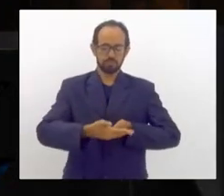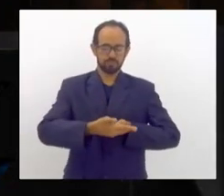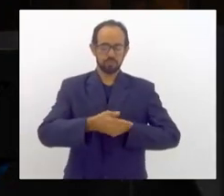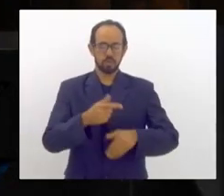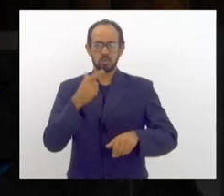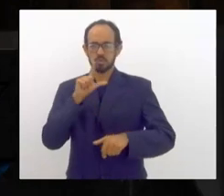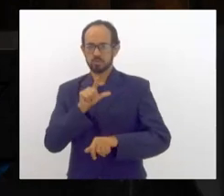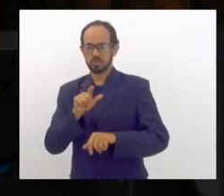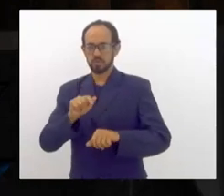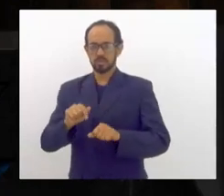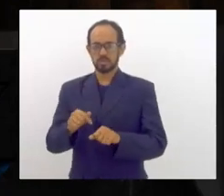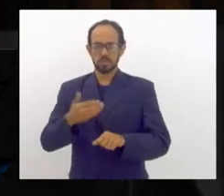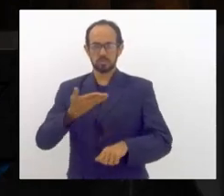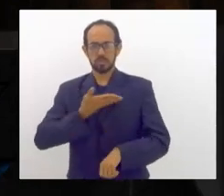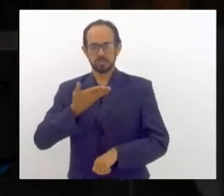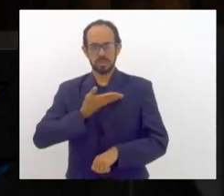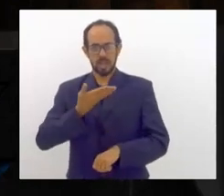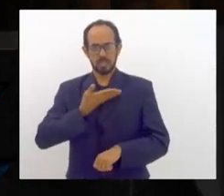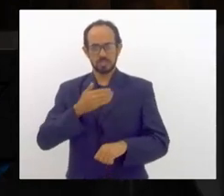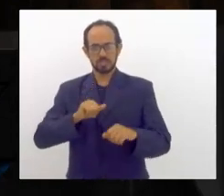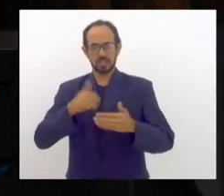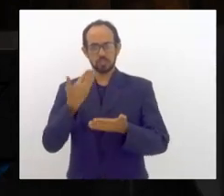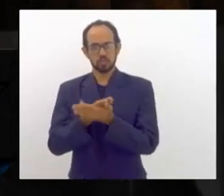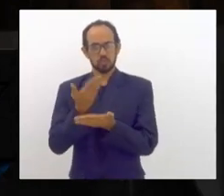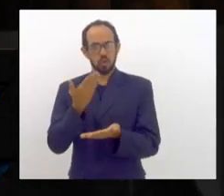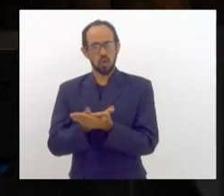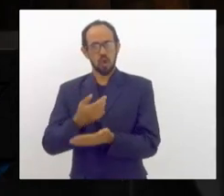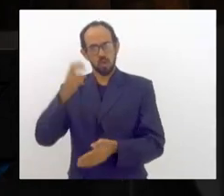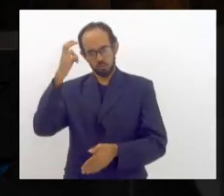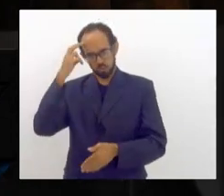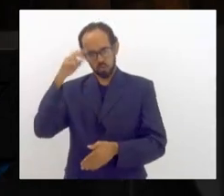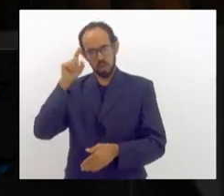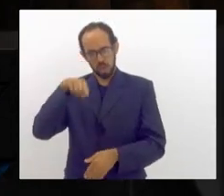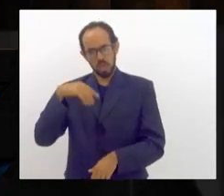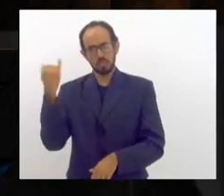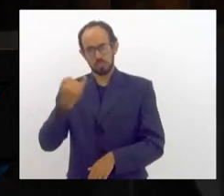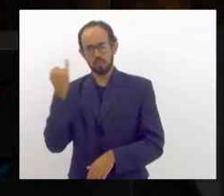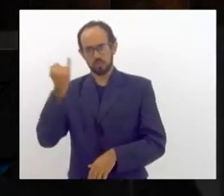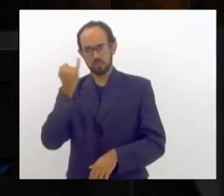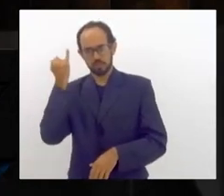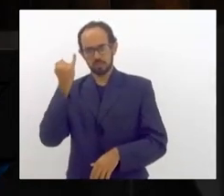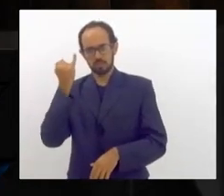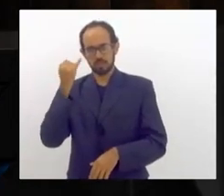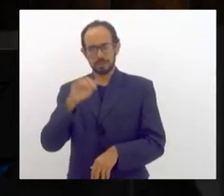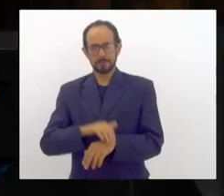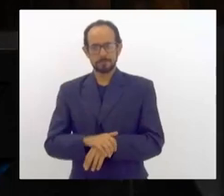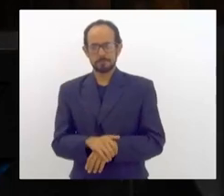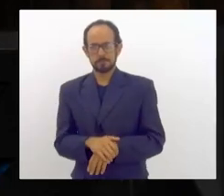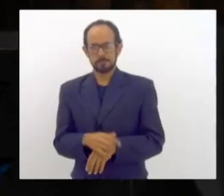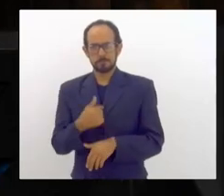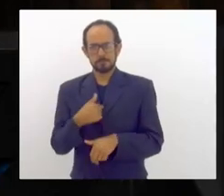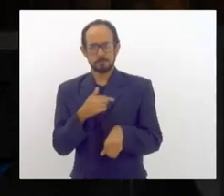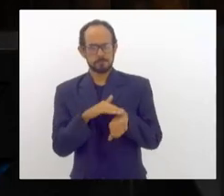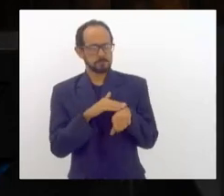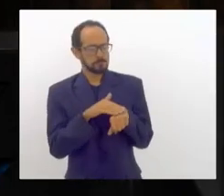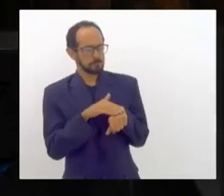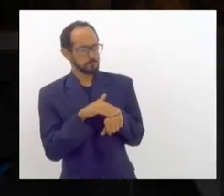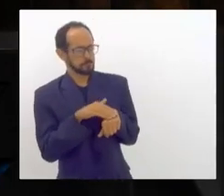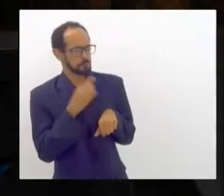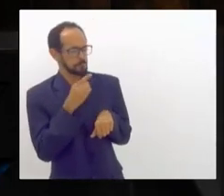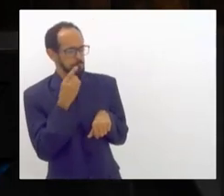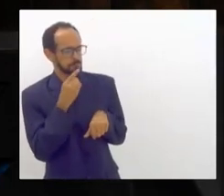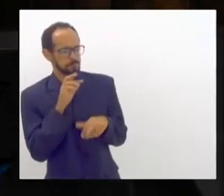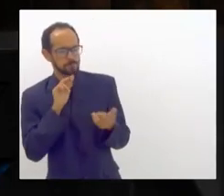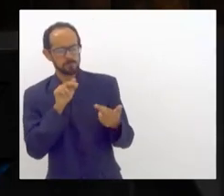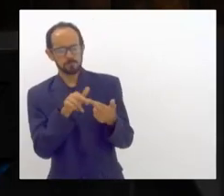ter seu ciclo de amizade nas escolas. A cultura é muito importante, ela é muito tomada. Converso muito isso com o meu deputado federal, que eu tenho como